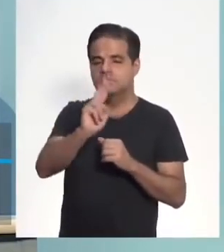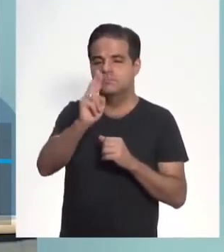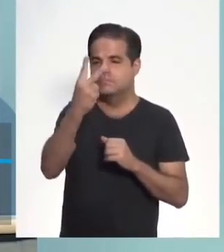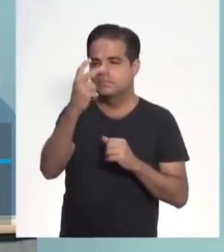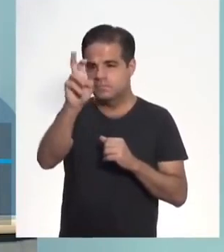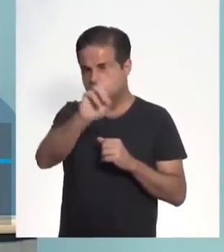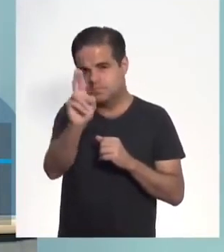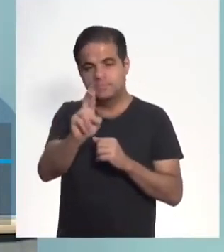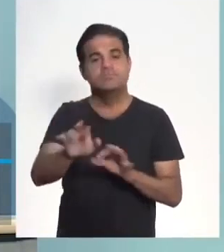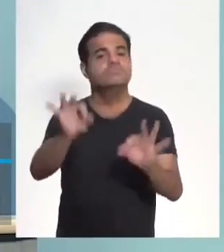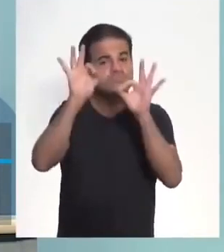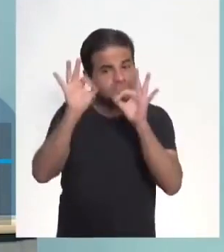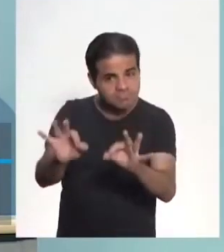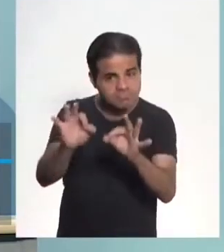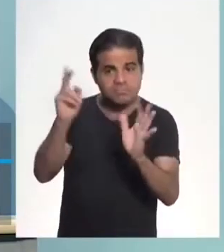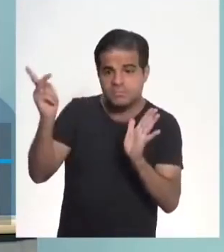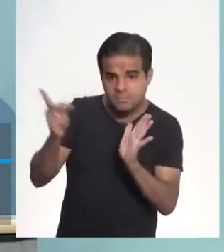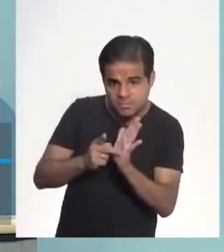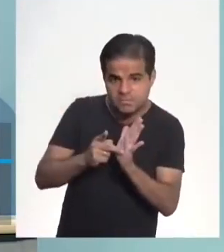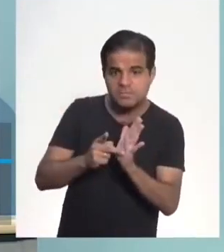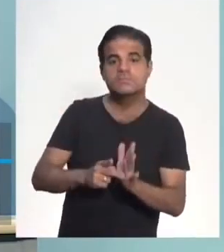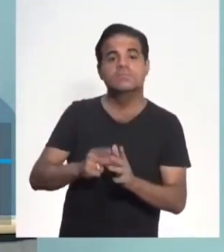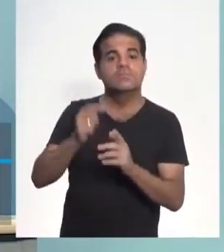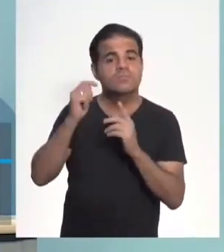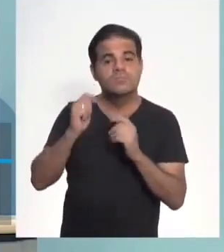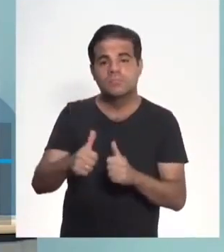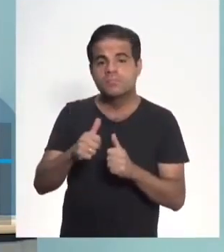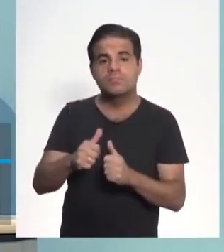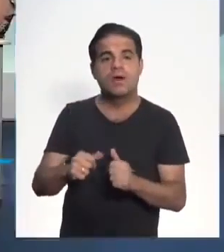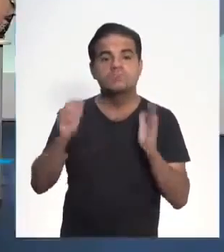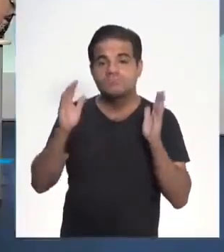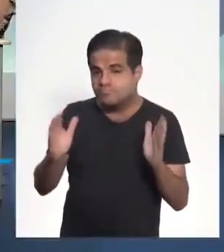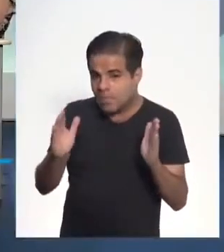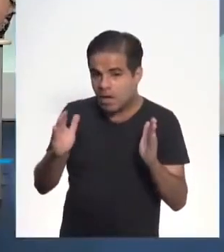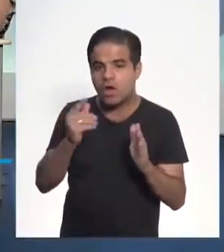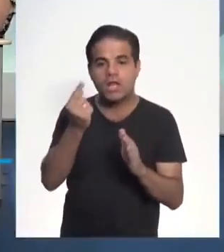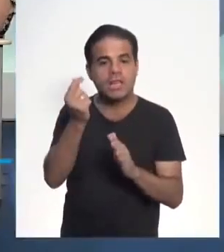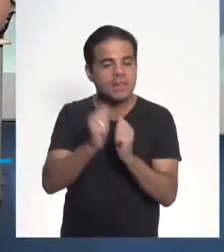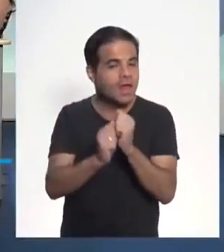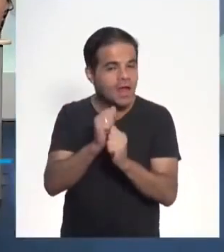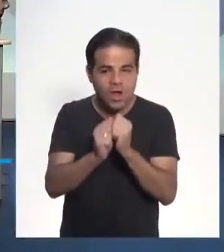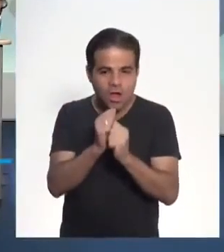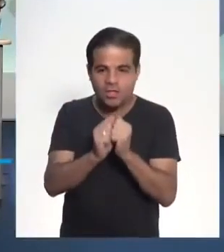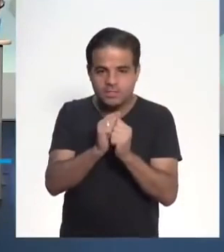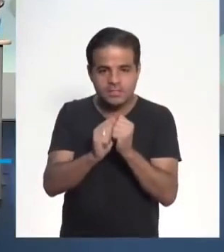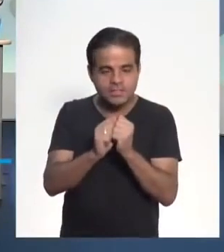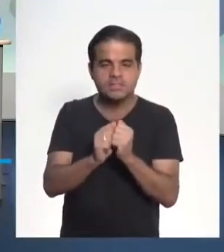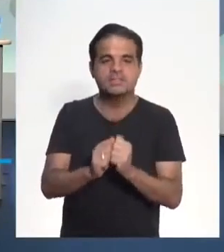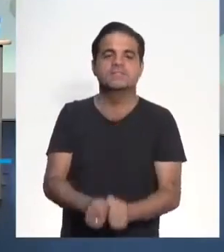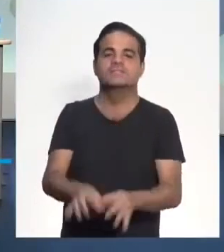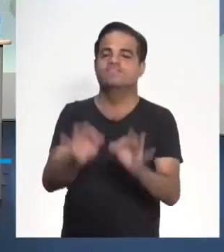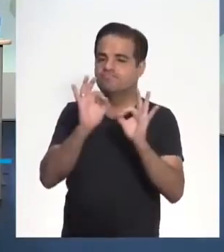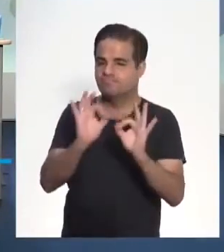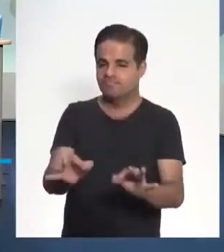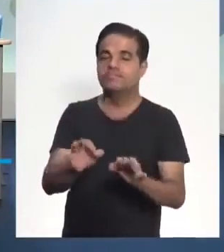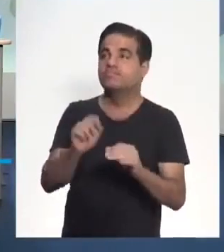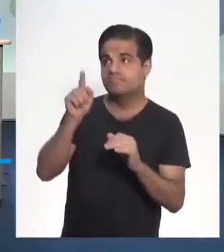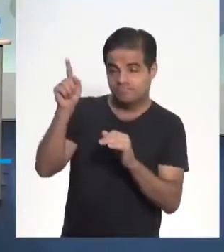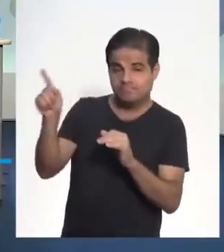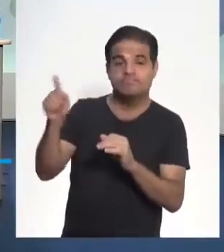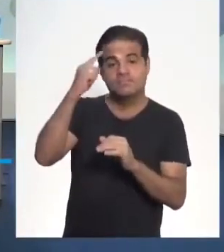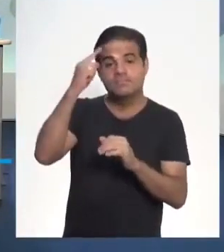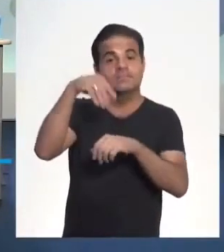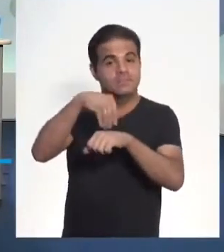R$25. É isso mesmo? E É ainda verdade. colocar aqui, quase um pacote de arroz. É verdade. Tá bom. Então,